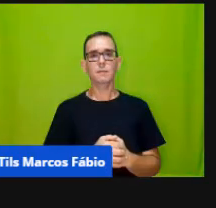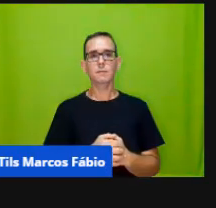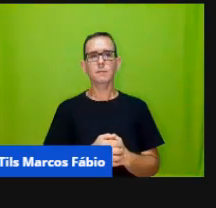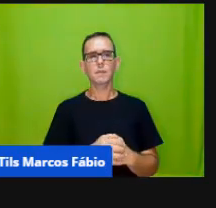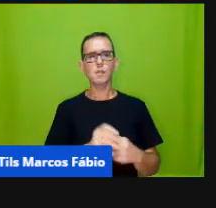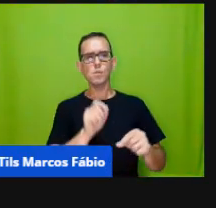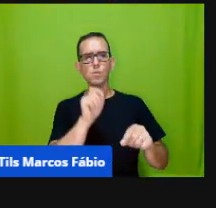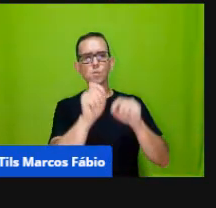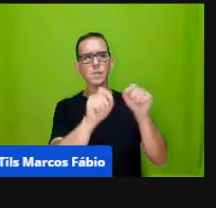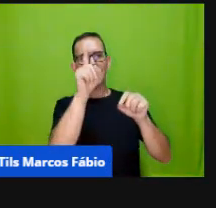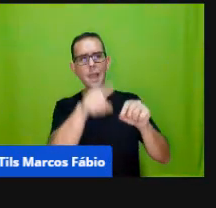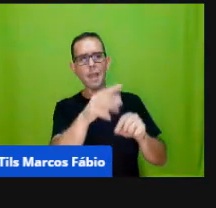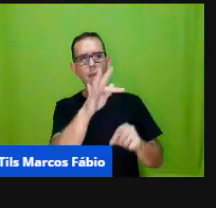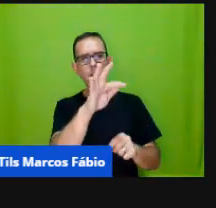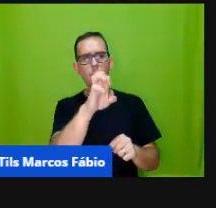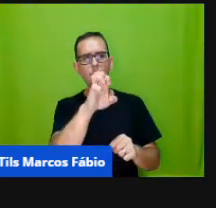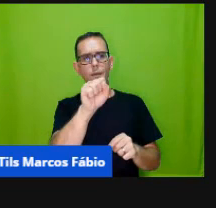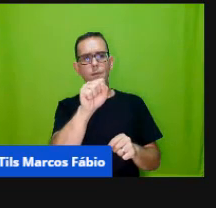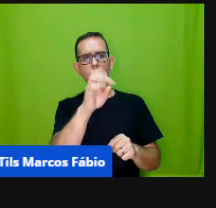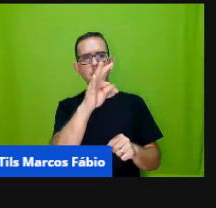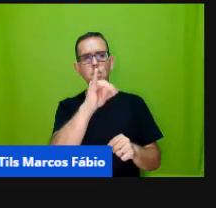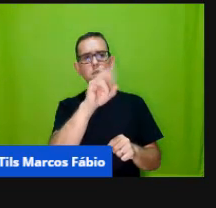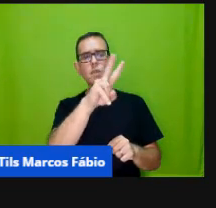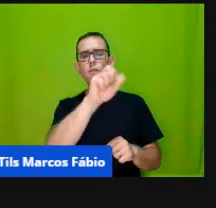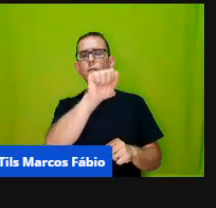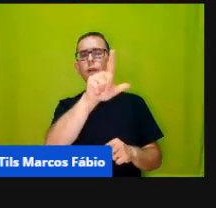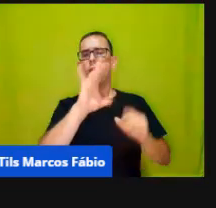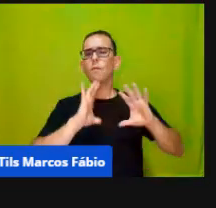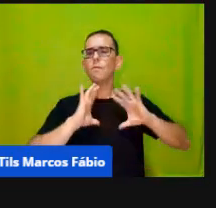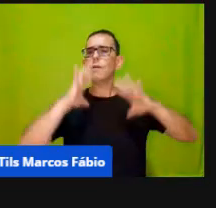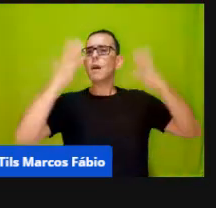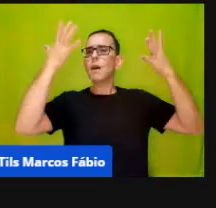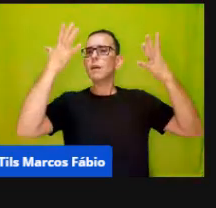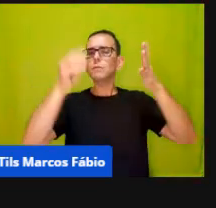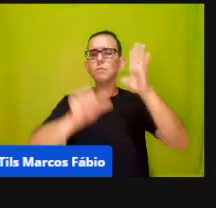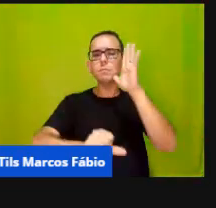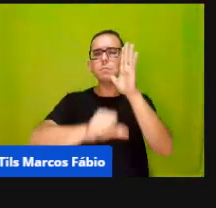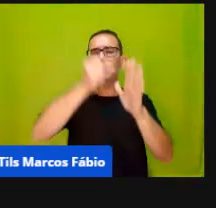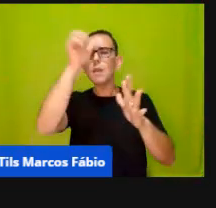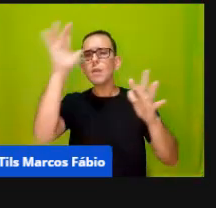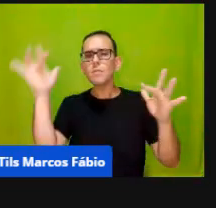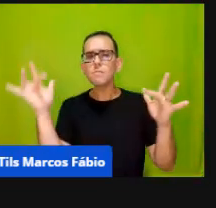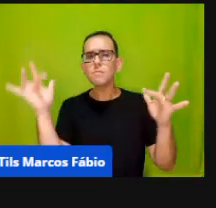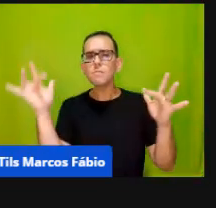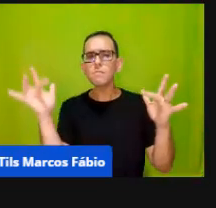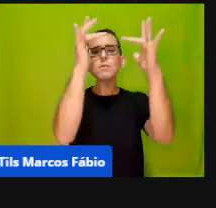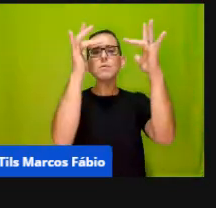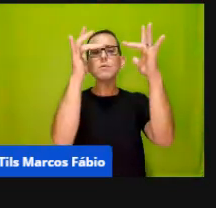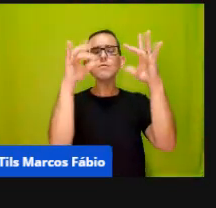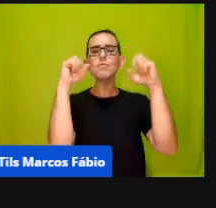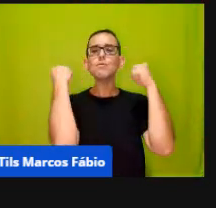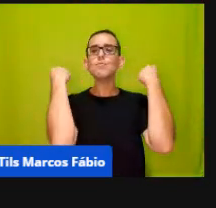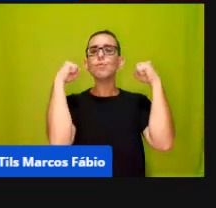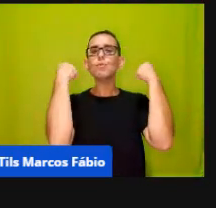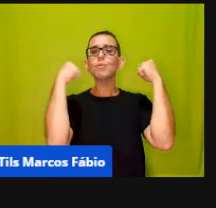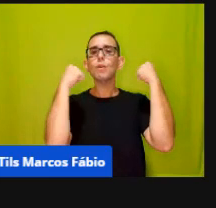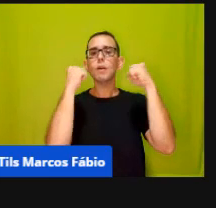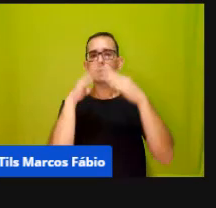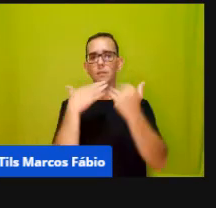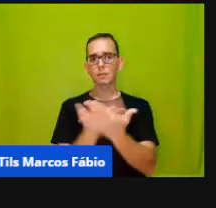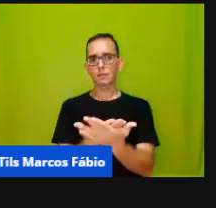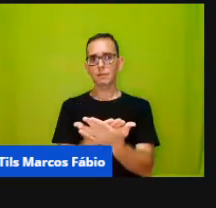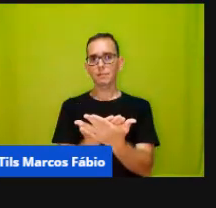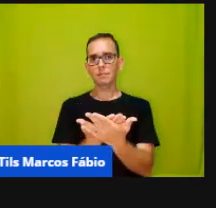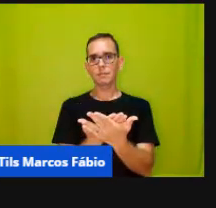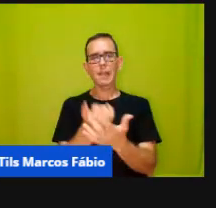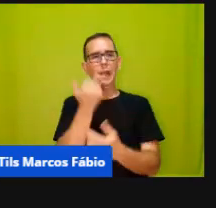é o festival? O festival nada mais é do que aquele primeiro contato que a criança tem com o esporte escolar. A criança